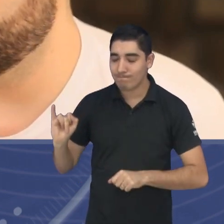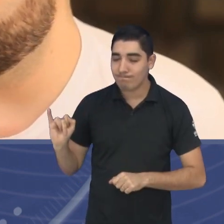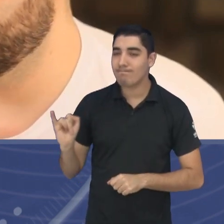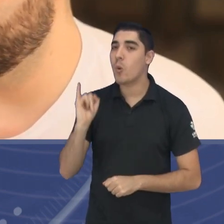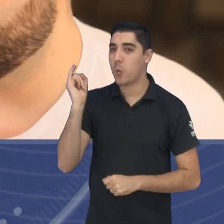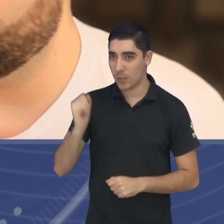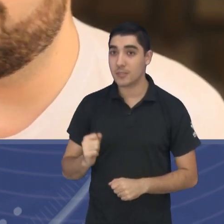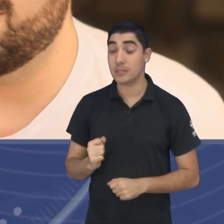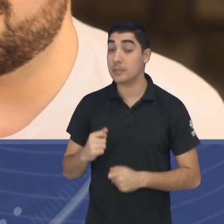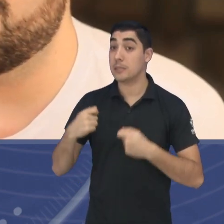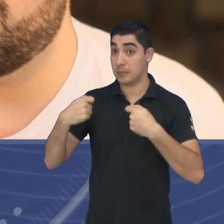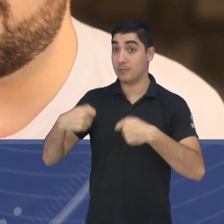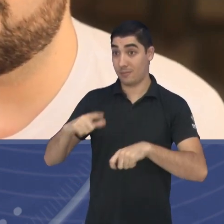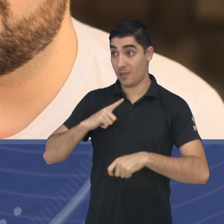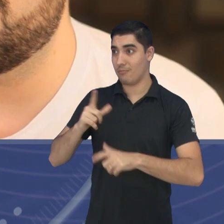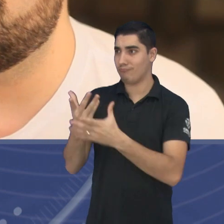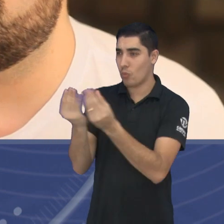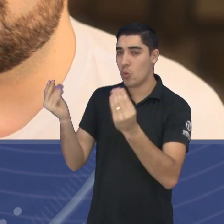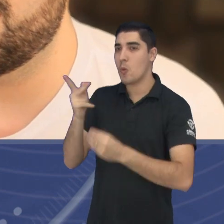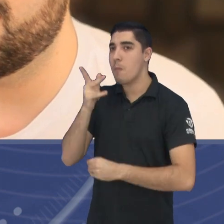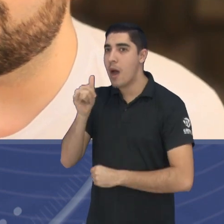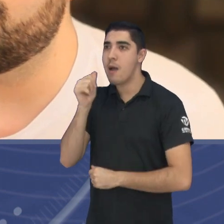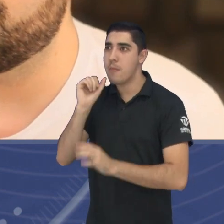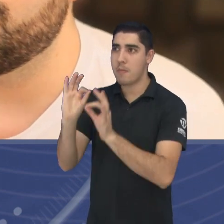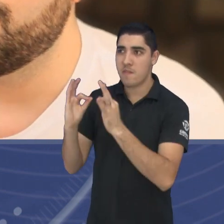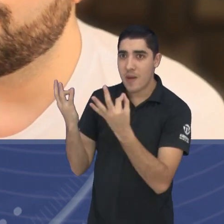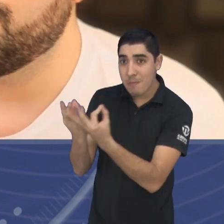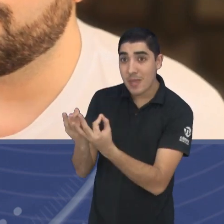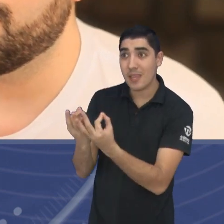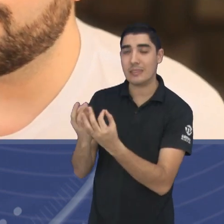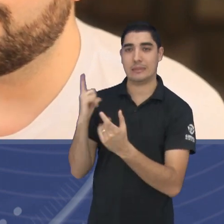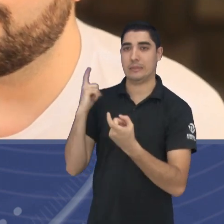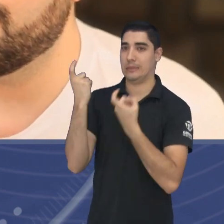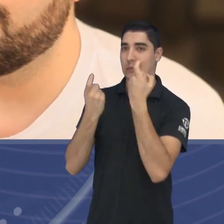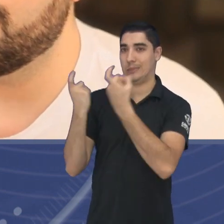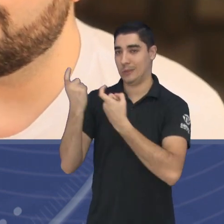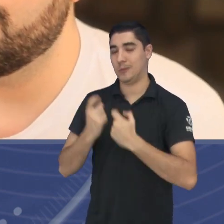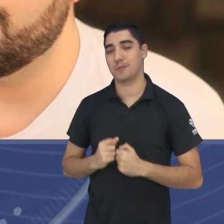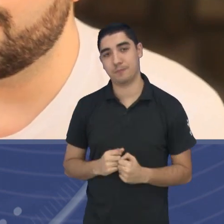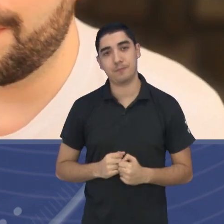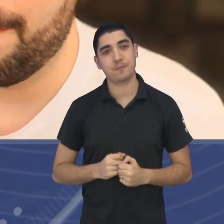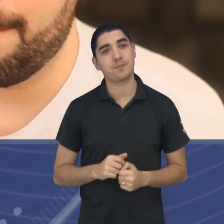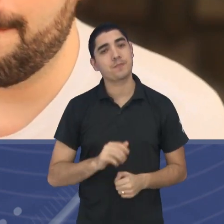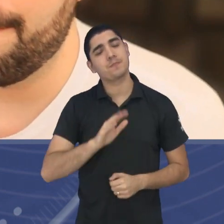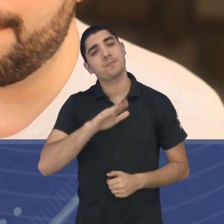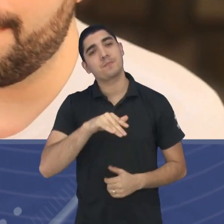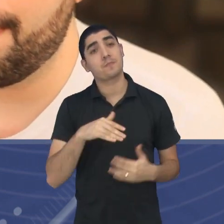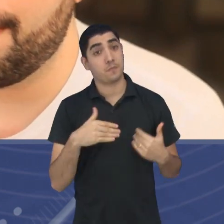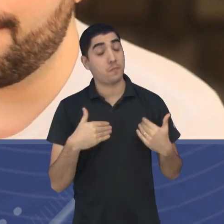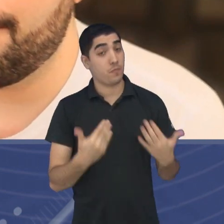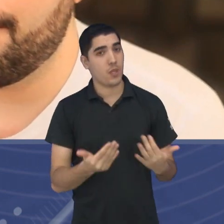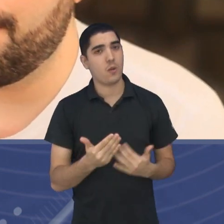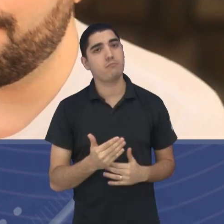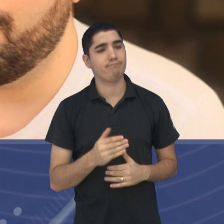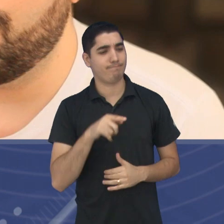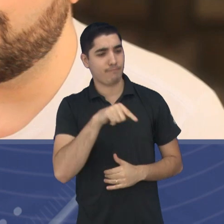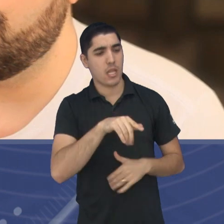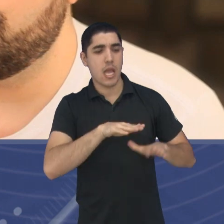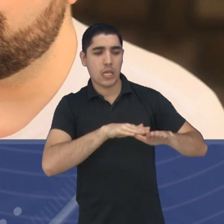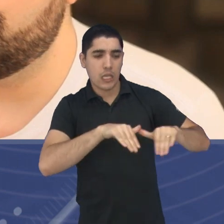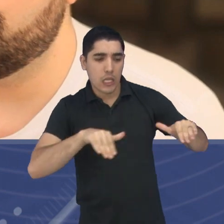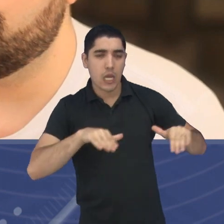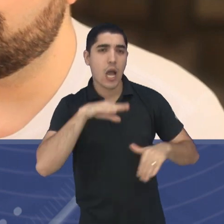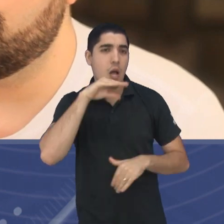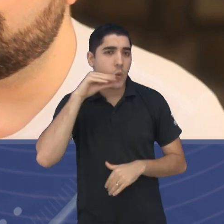importante e que tem preocupado tanto os pais e famílias de maneira geral. A gente já tem as crianças, adolescentes, os